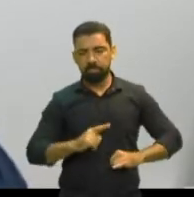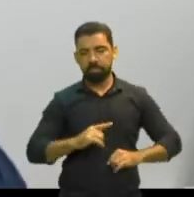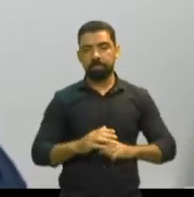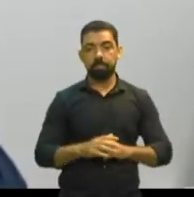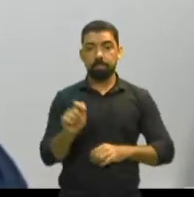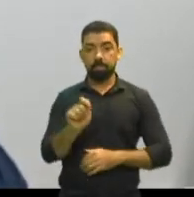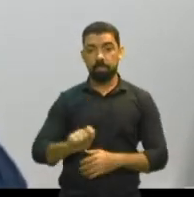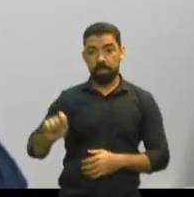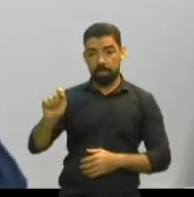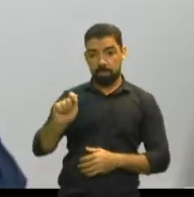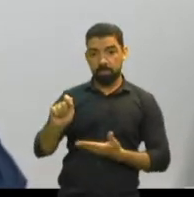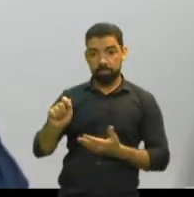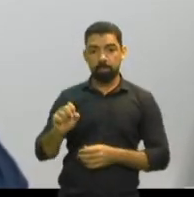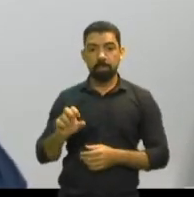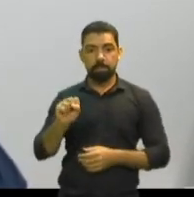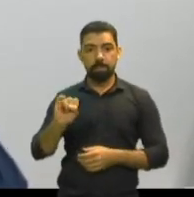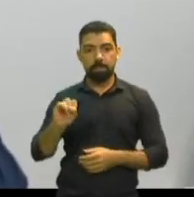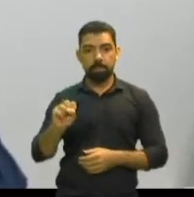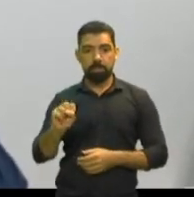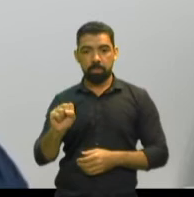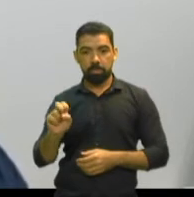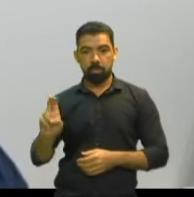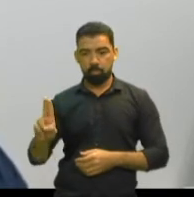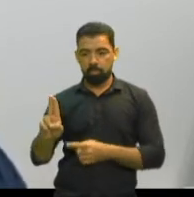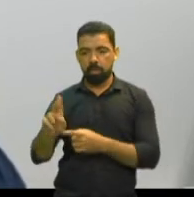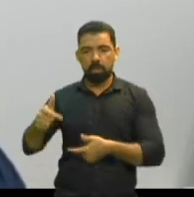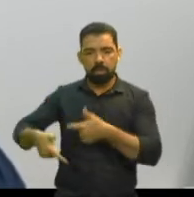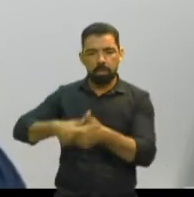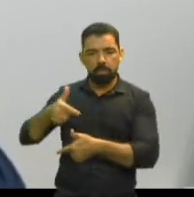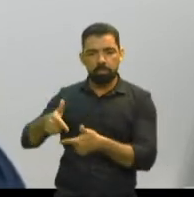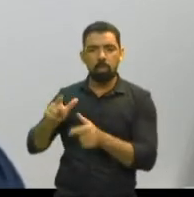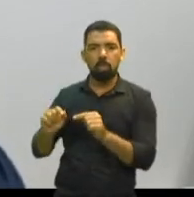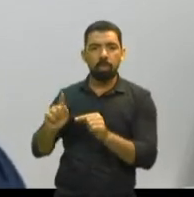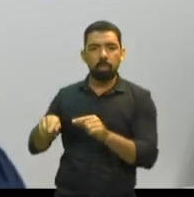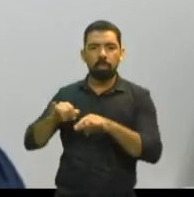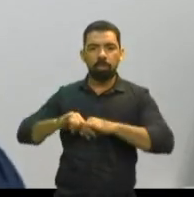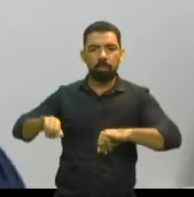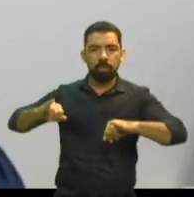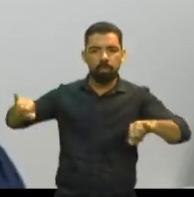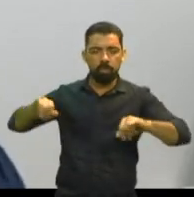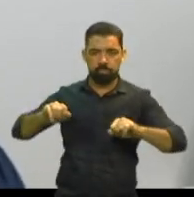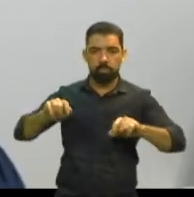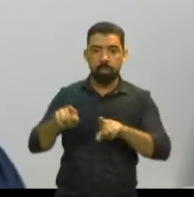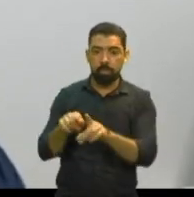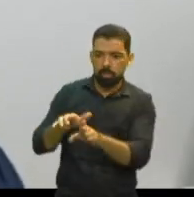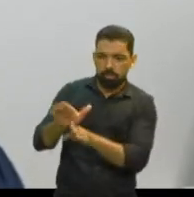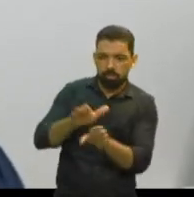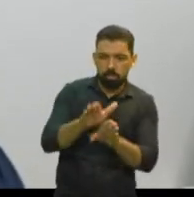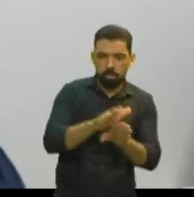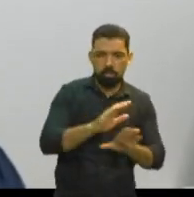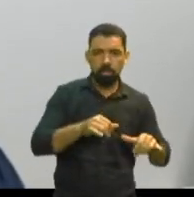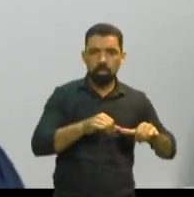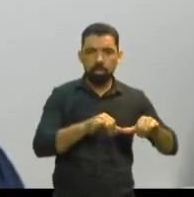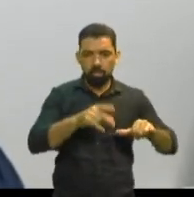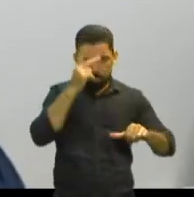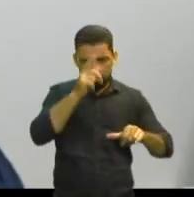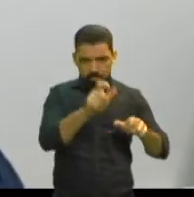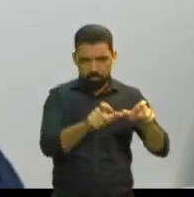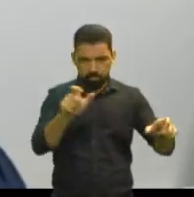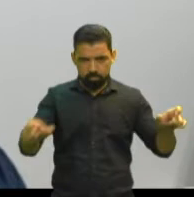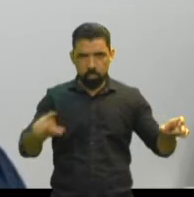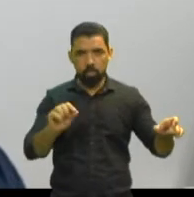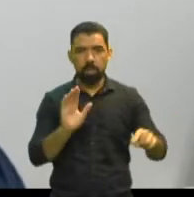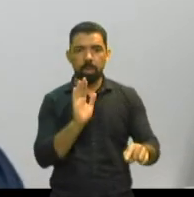ASESU, está trabalhando no sentido de divulgar e orientar o segmento supermercadista para adequação à nova